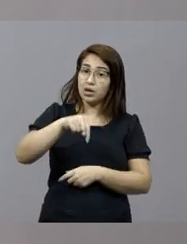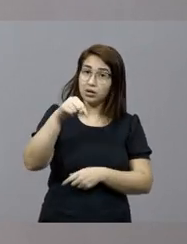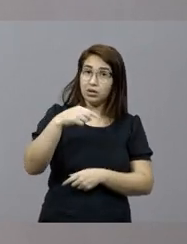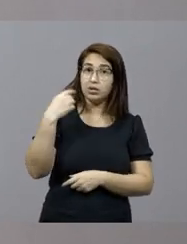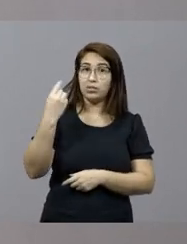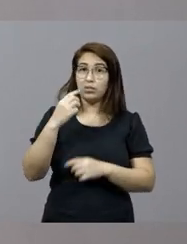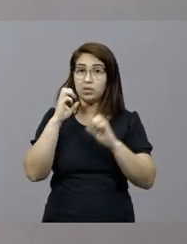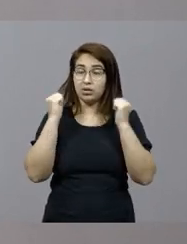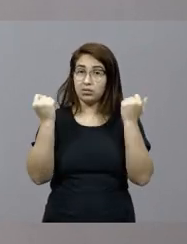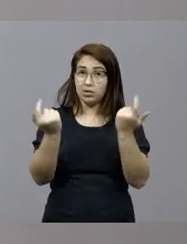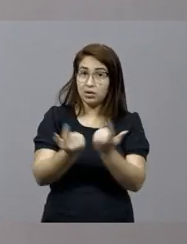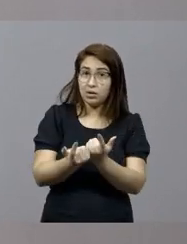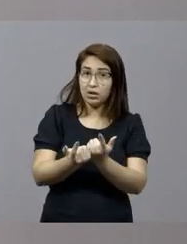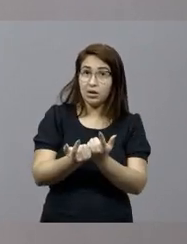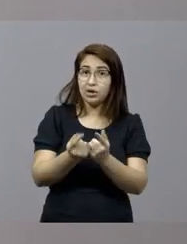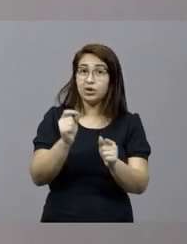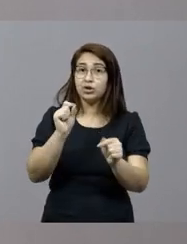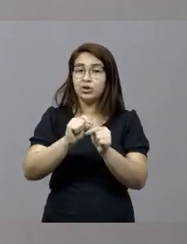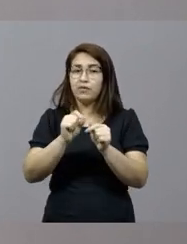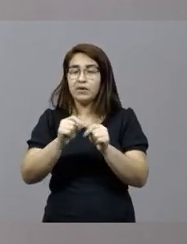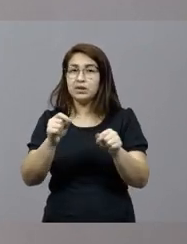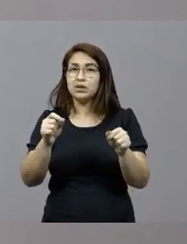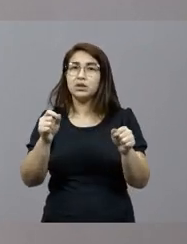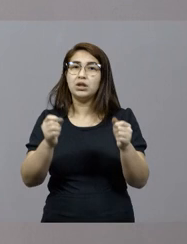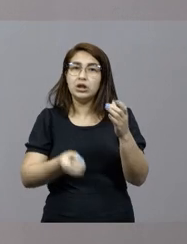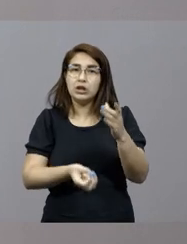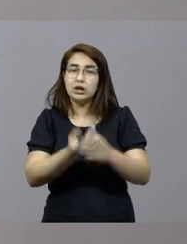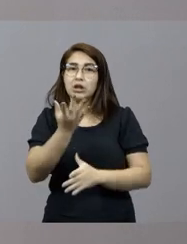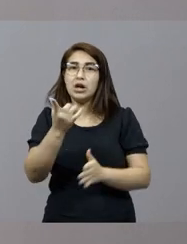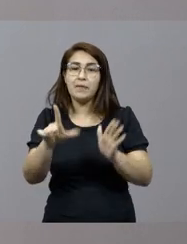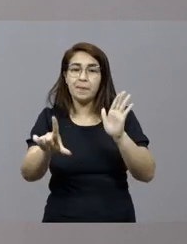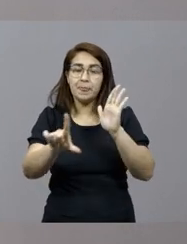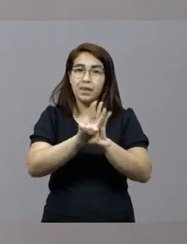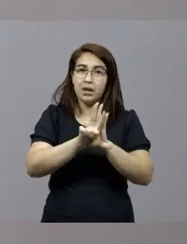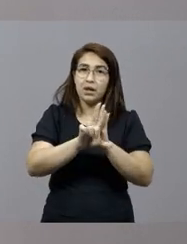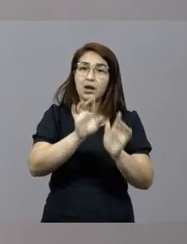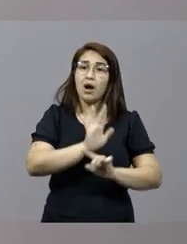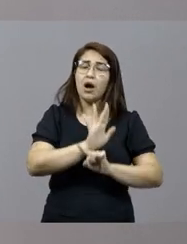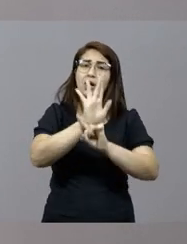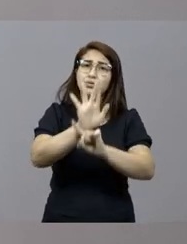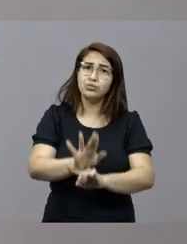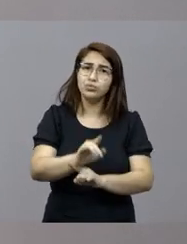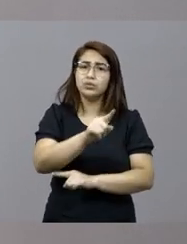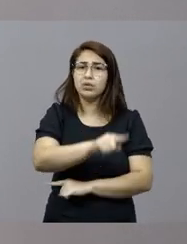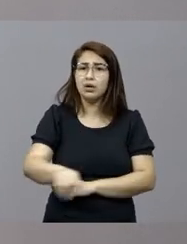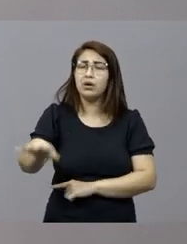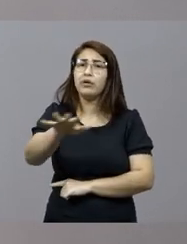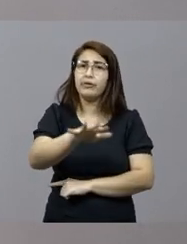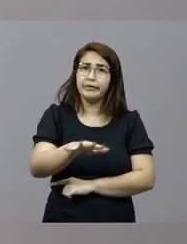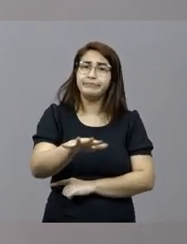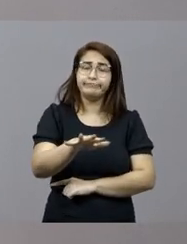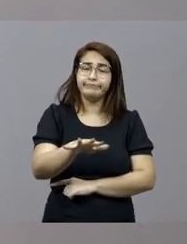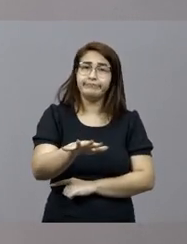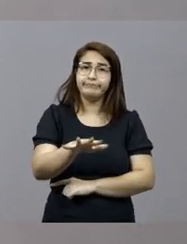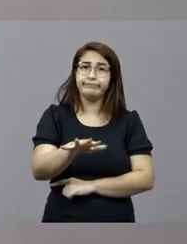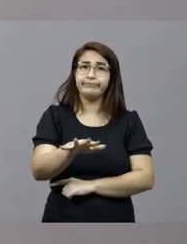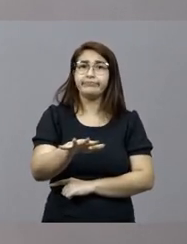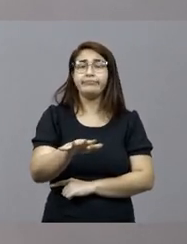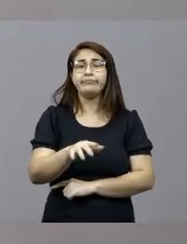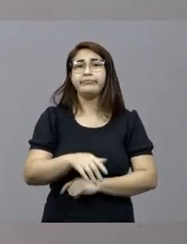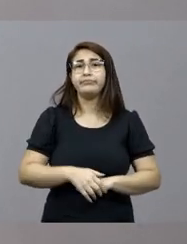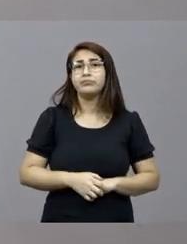façam leis que atendam às demandas desses profissionais e que encurtem os espaços dos